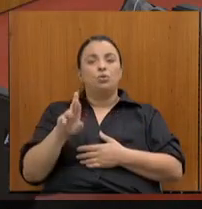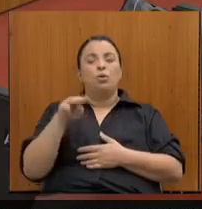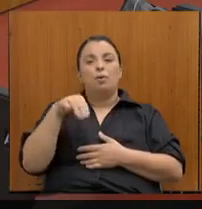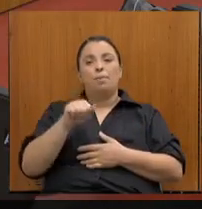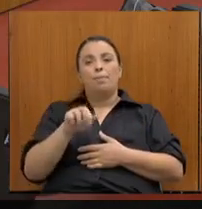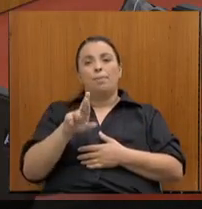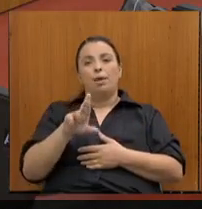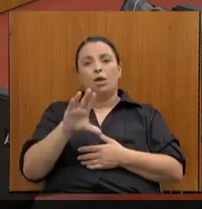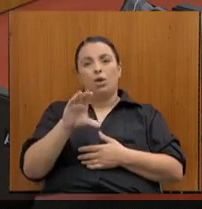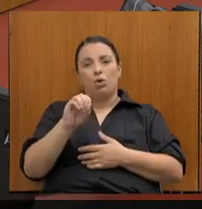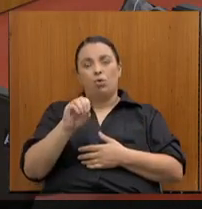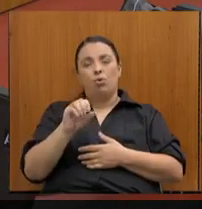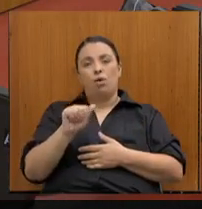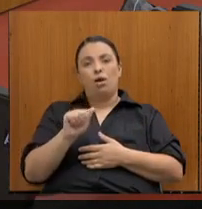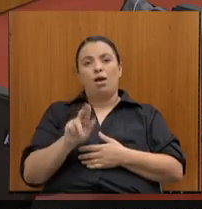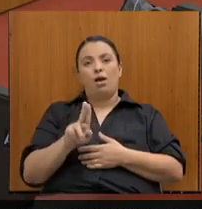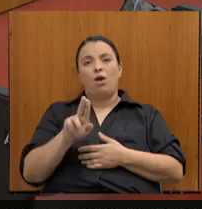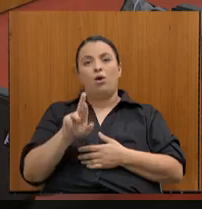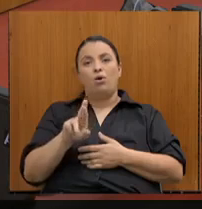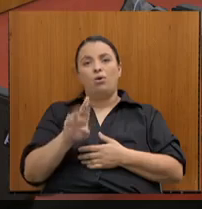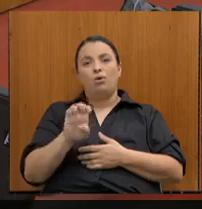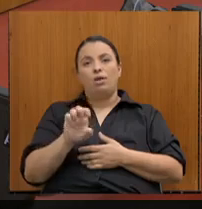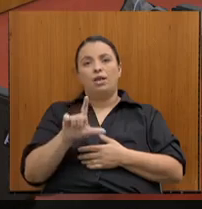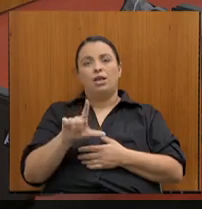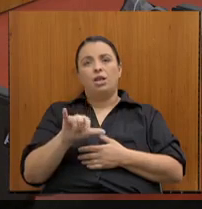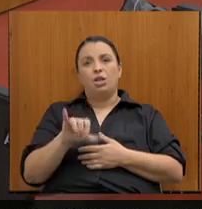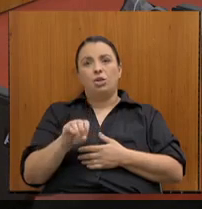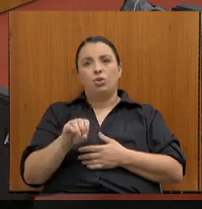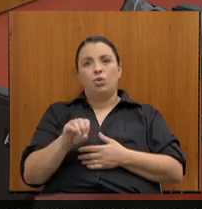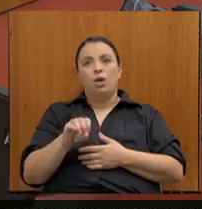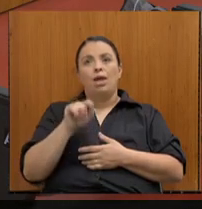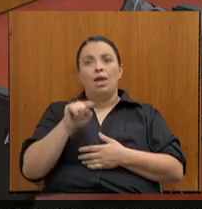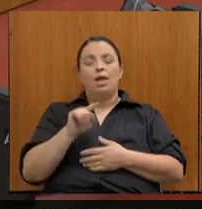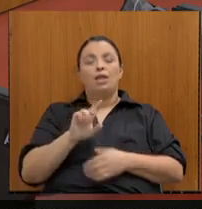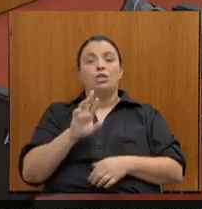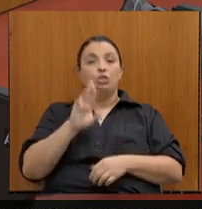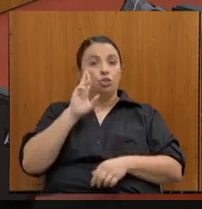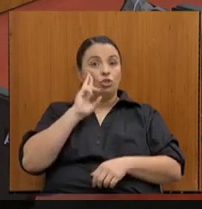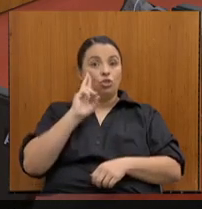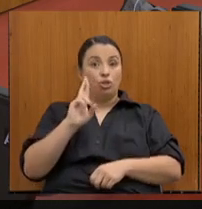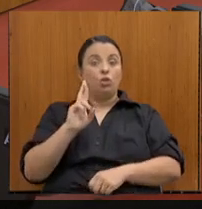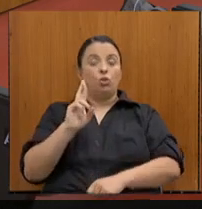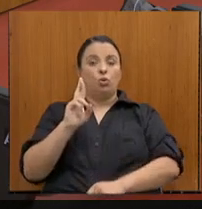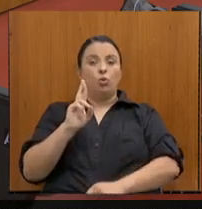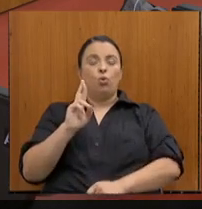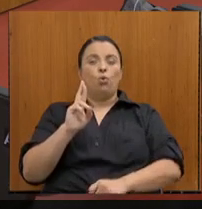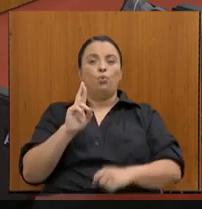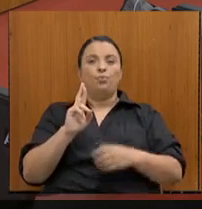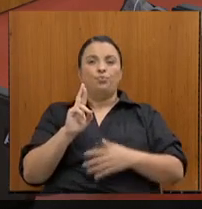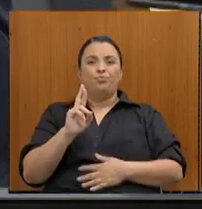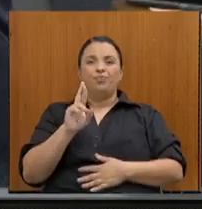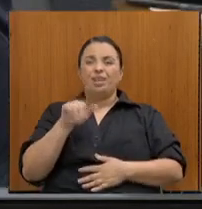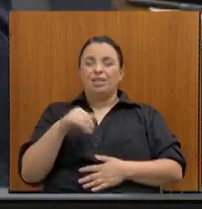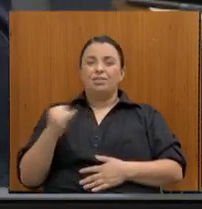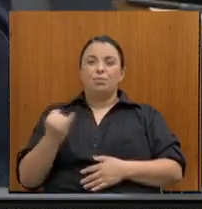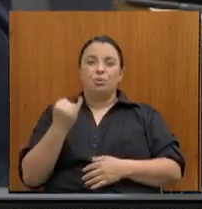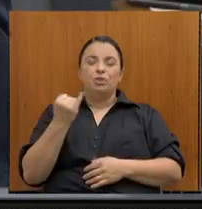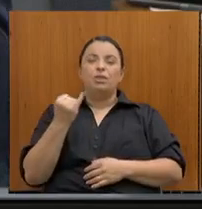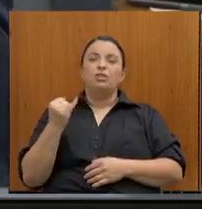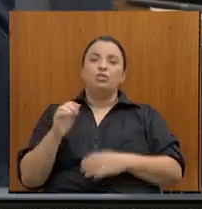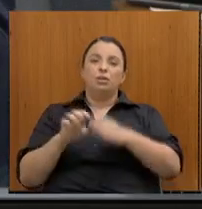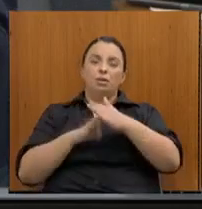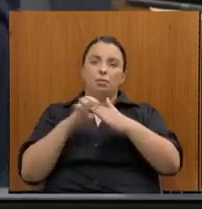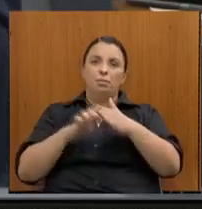Gibran meio que diretor né dessa importante